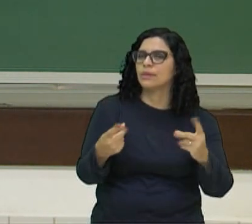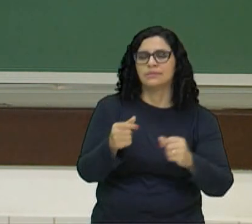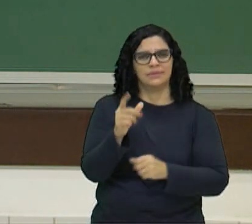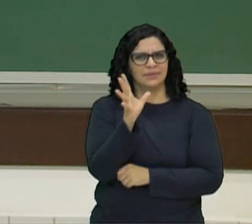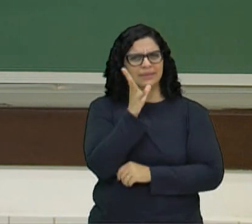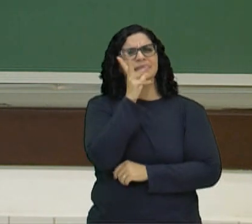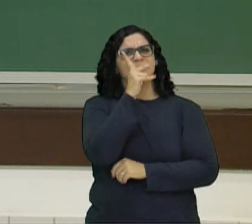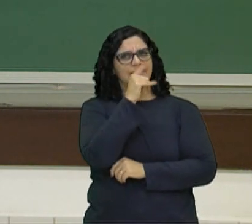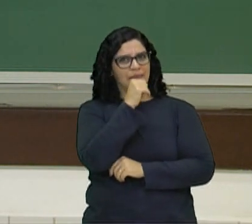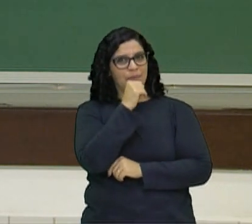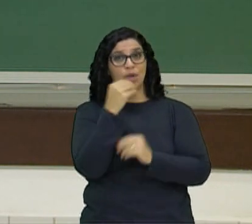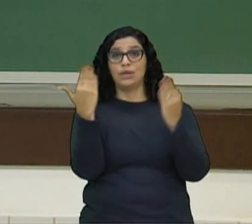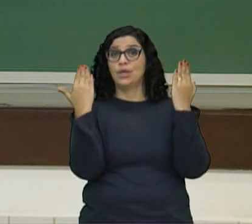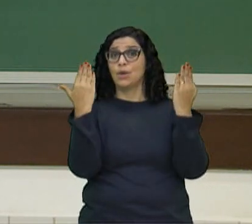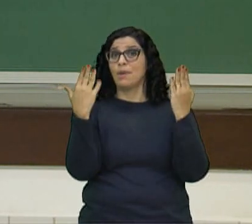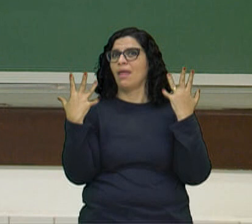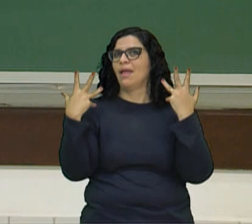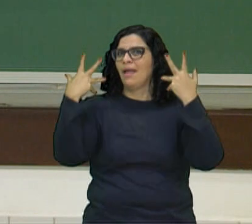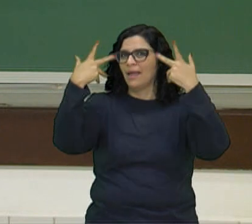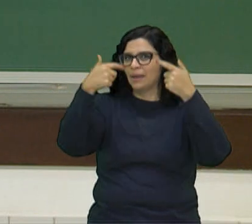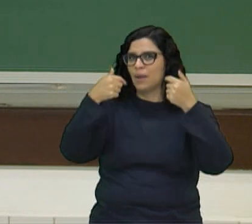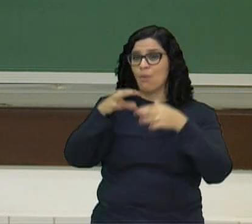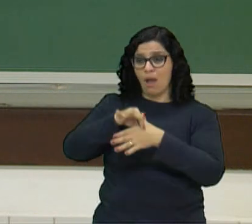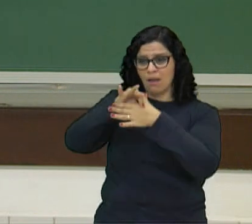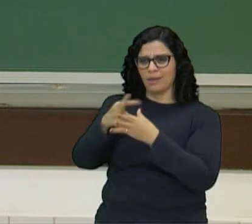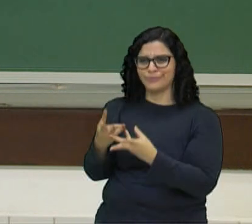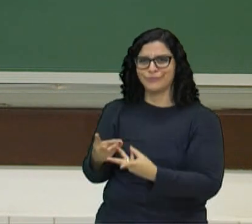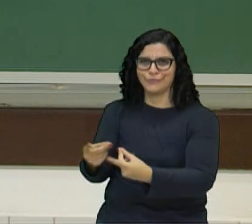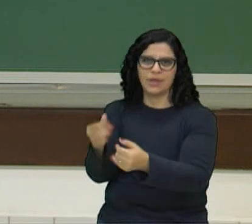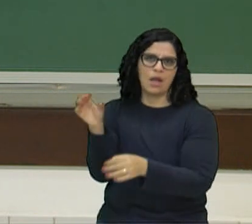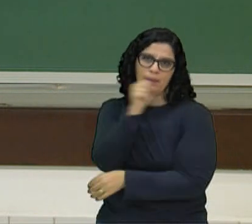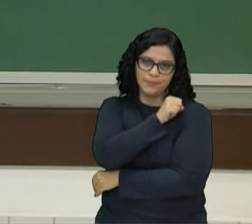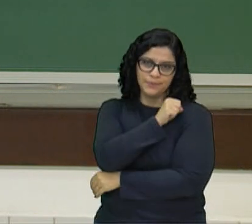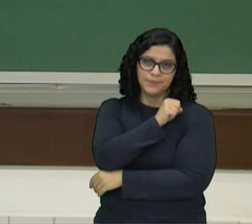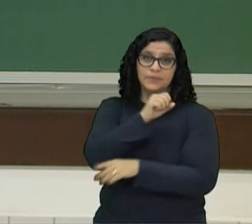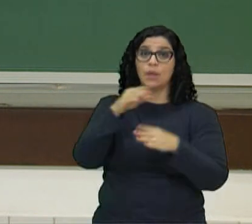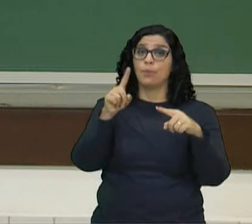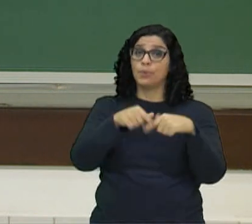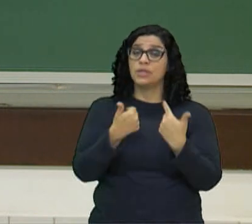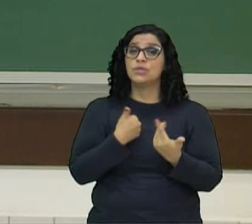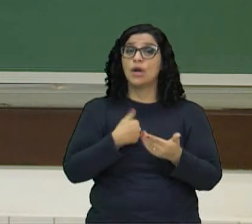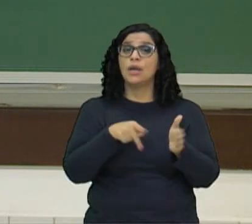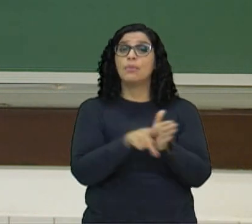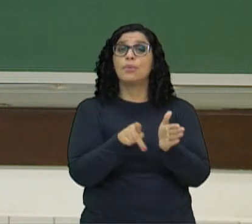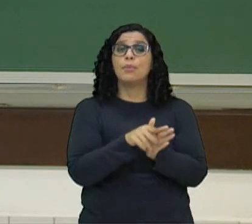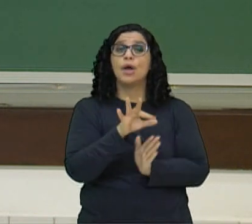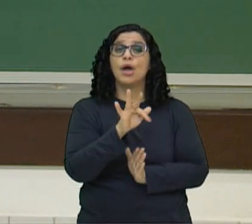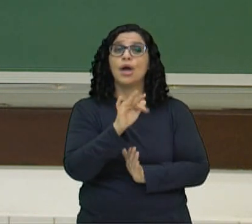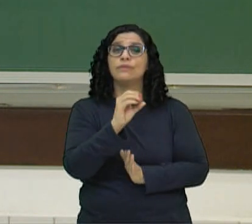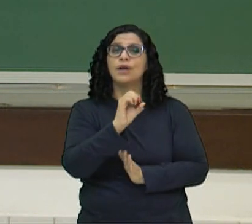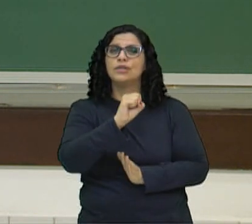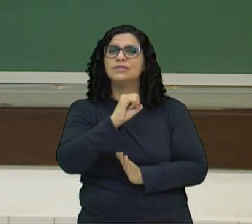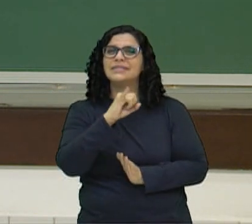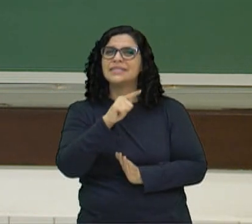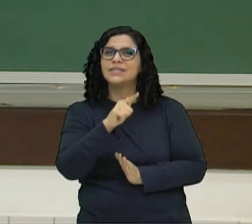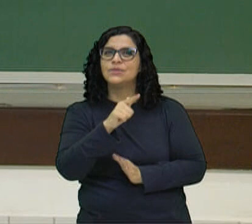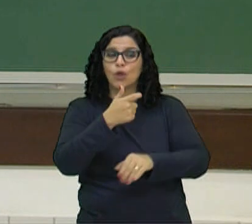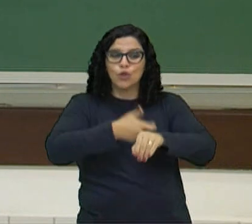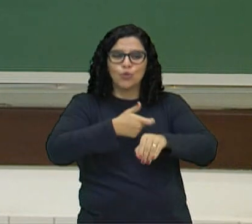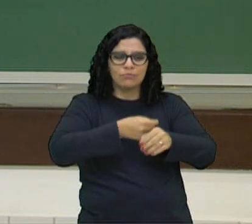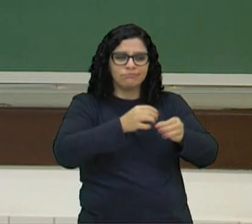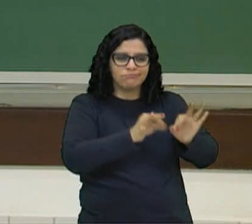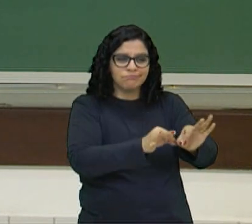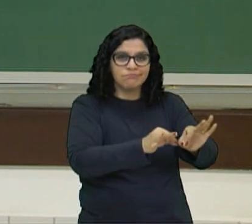muito tempo no ambiente comparado a um animal que está em decomposição. E ela vira fóssil muito facilmente. Bem mais fácil